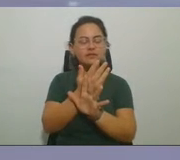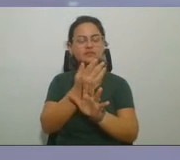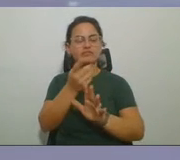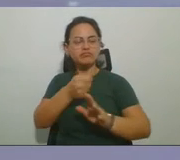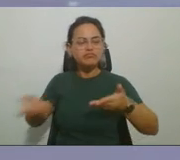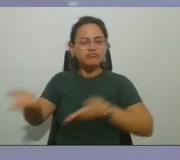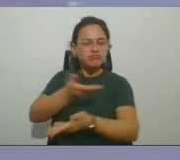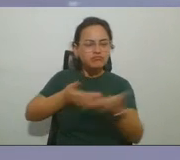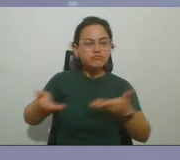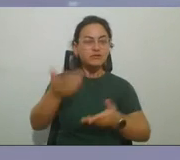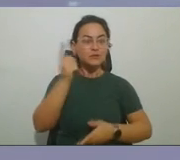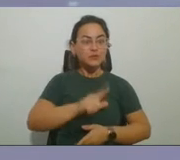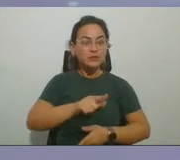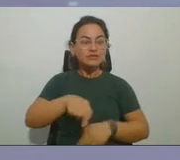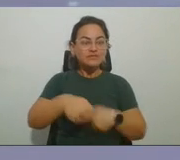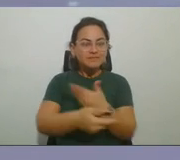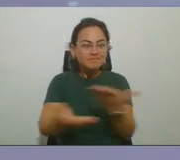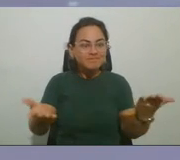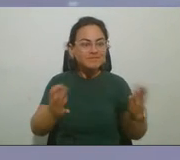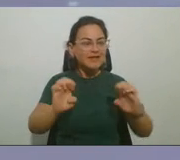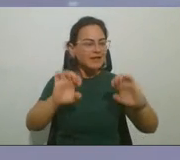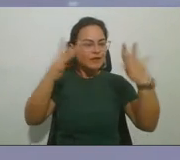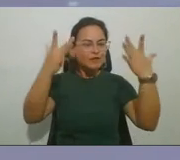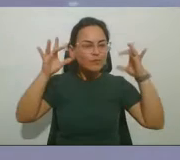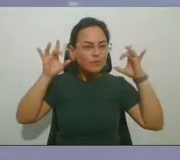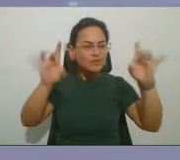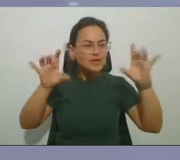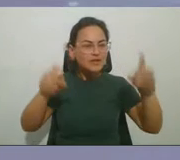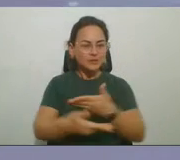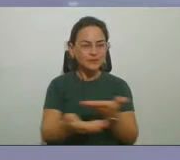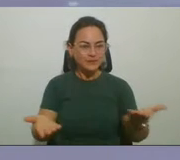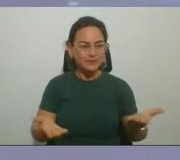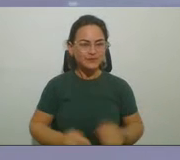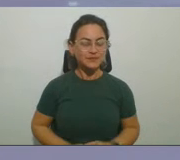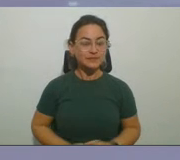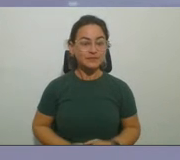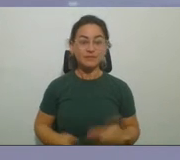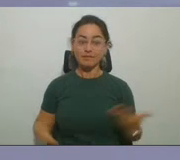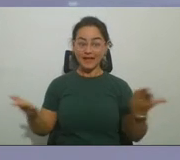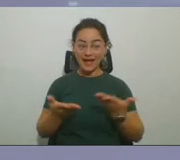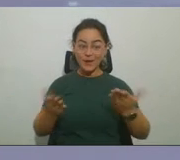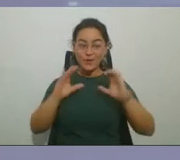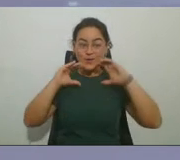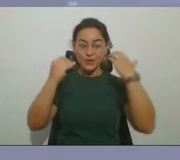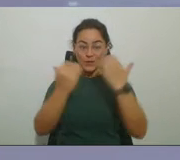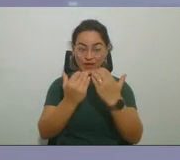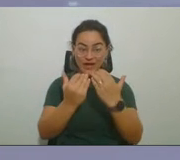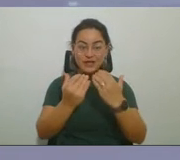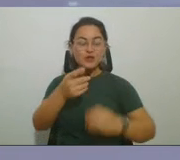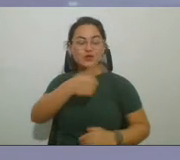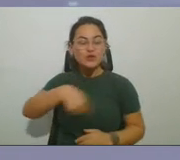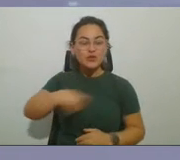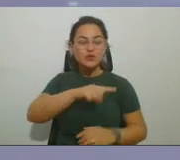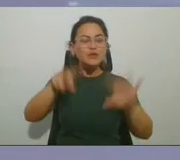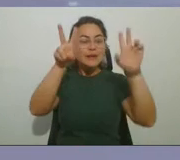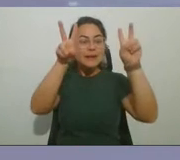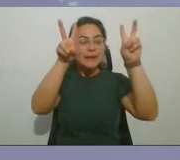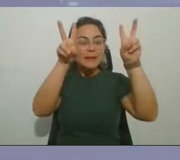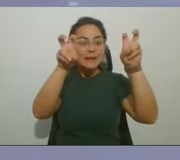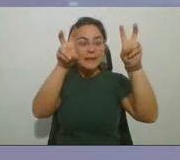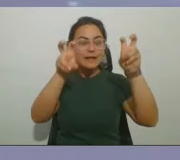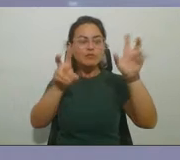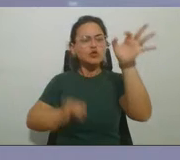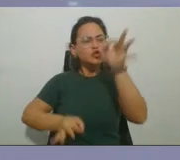melhor a vocês. Nesta edição do Congresso, vamos nos debruçar sobre os temas como